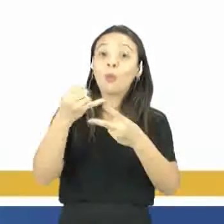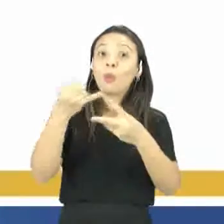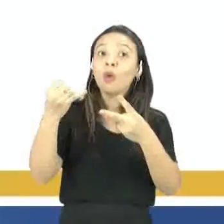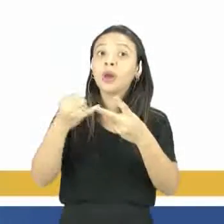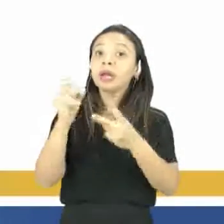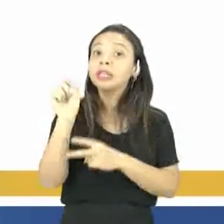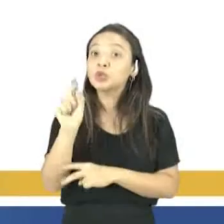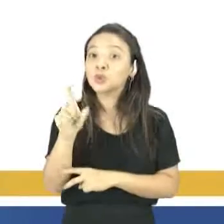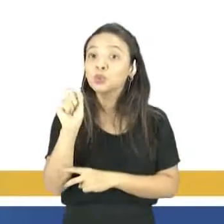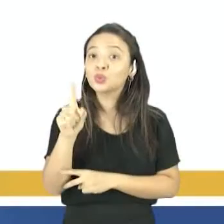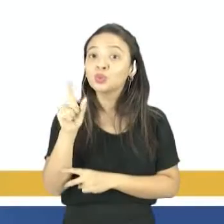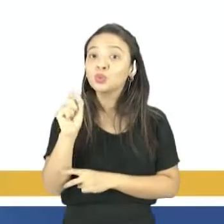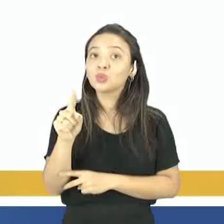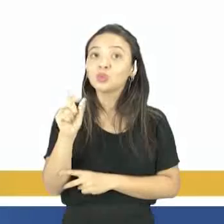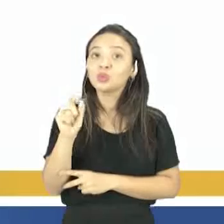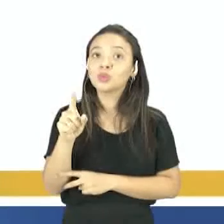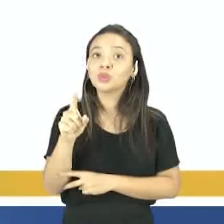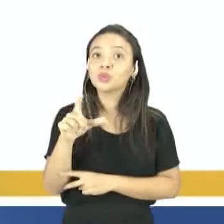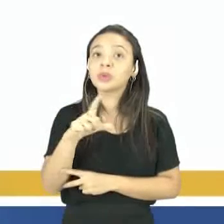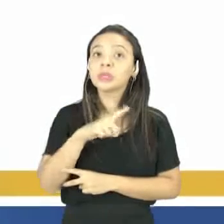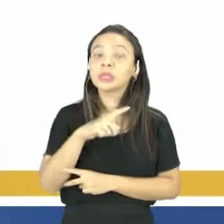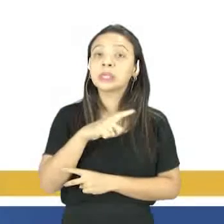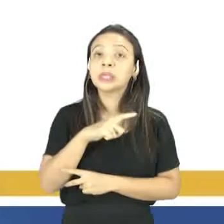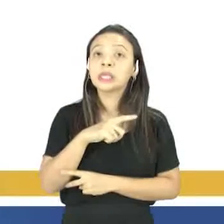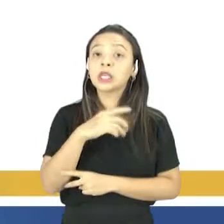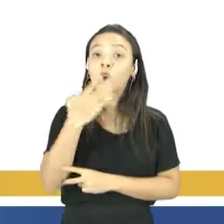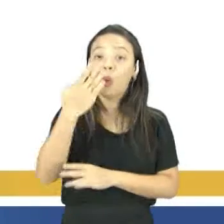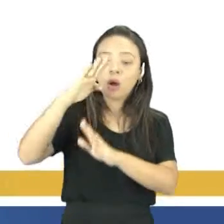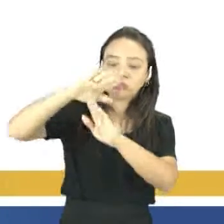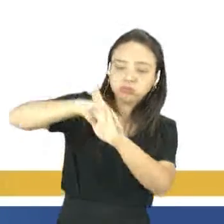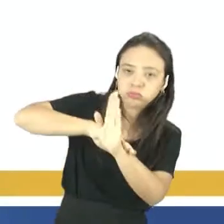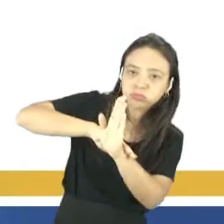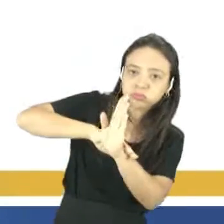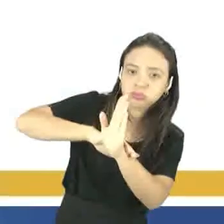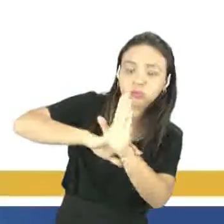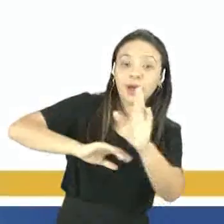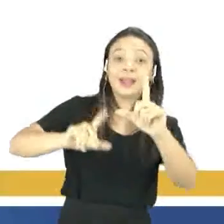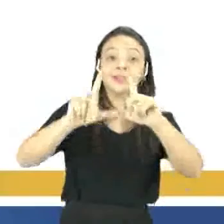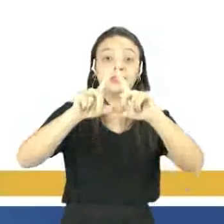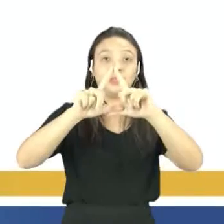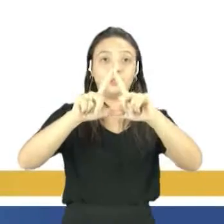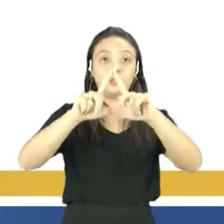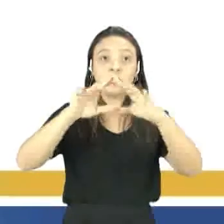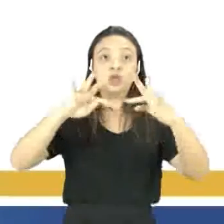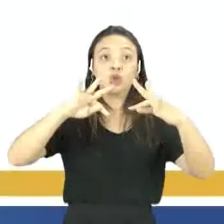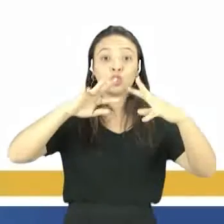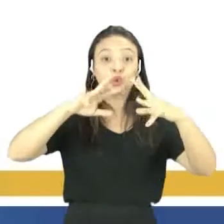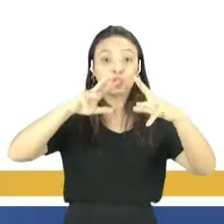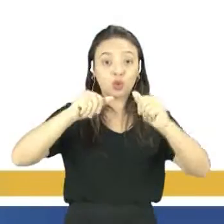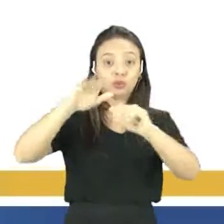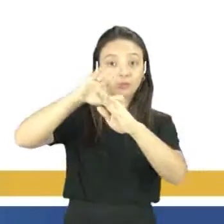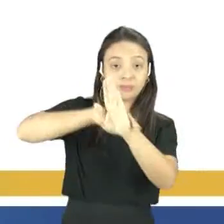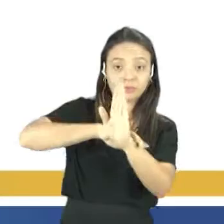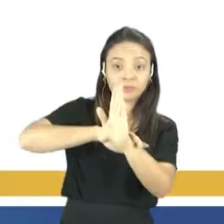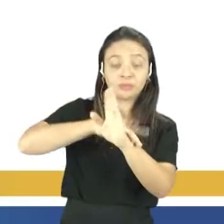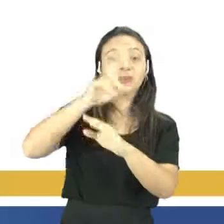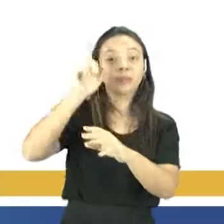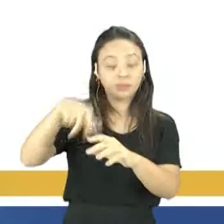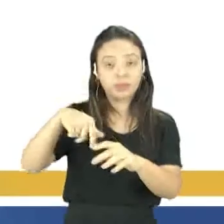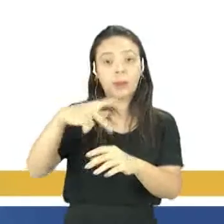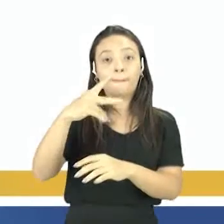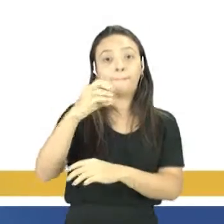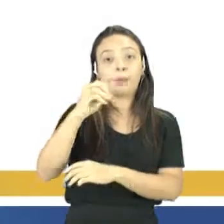é o tetraedro, né? Ela possui 4 faces triangulares, ou seja, todas as faces são